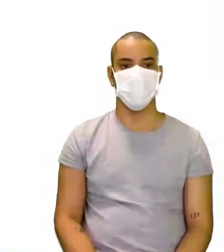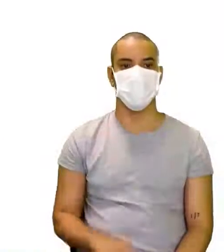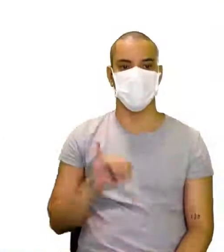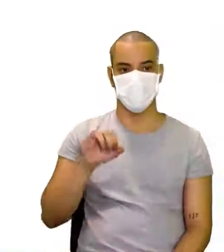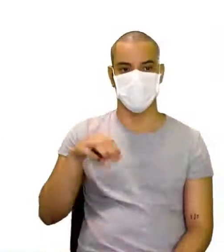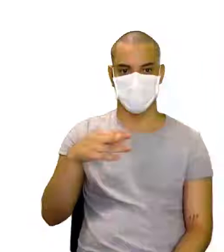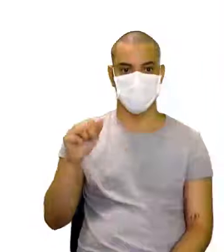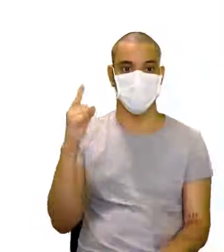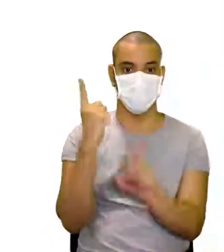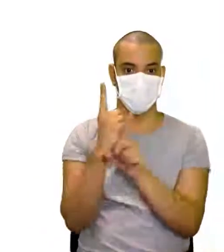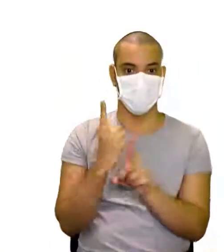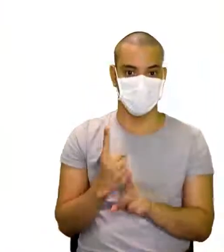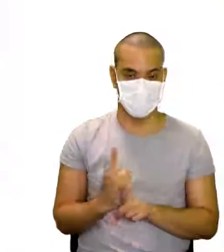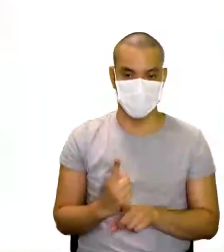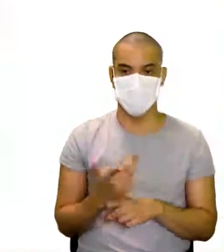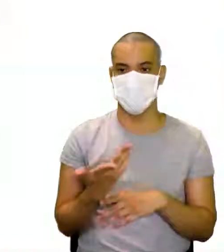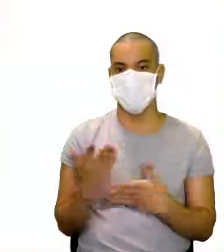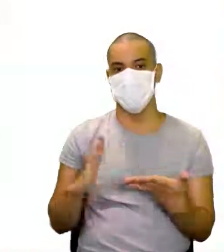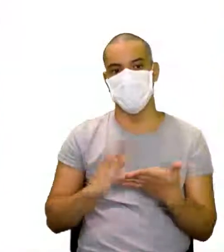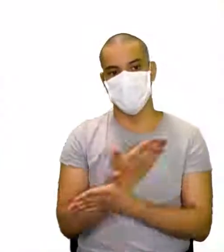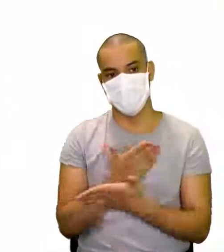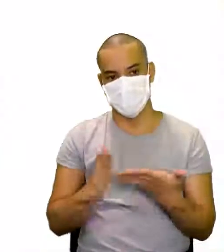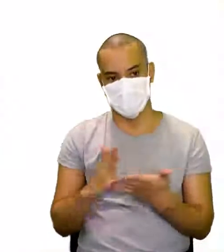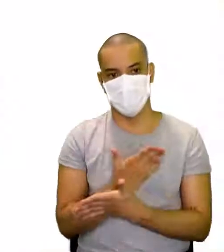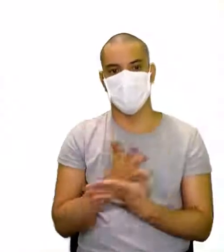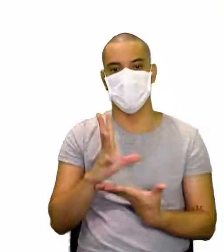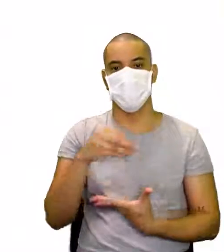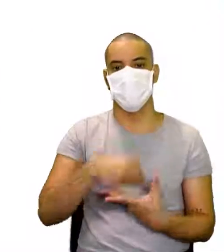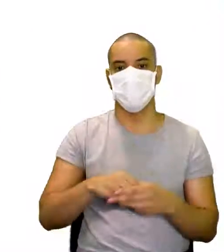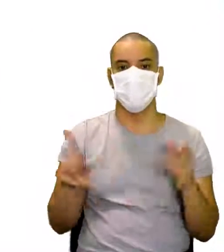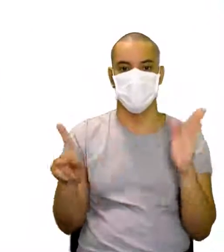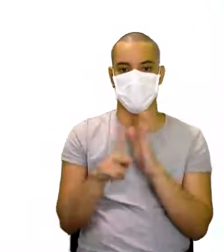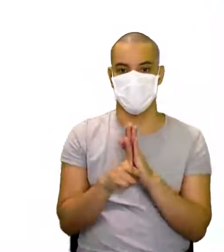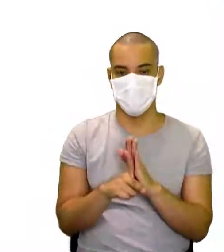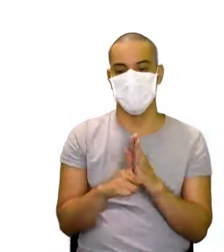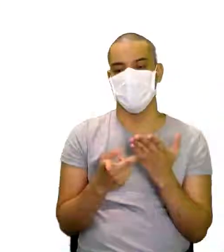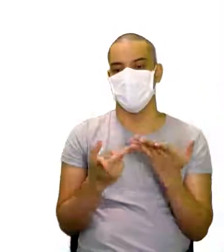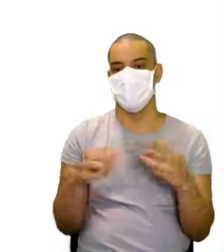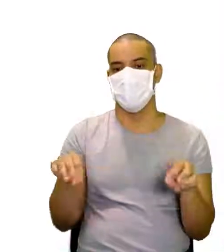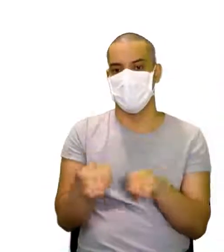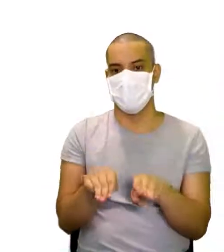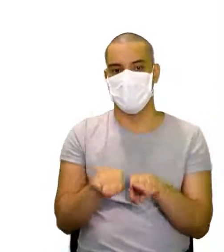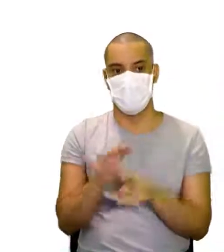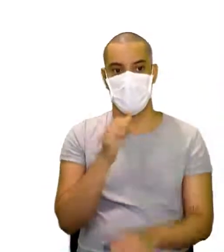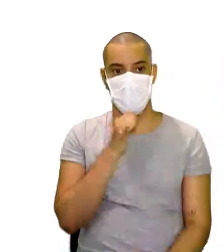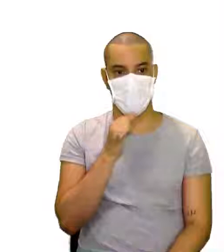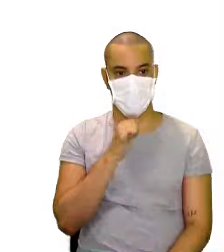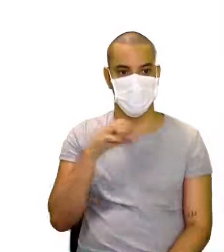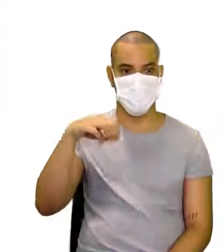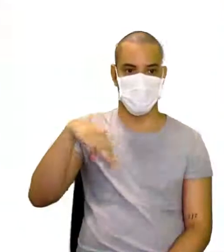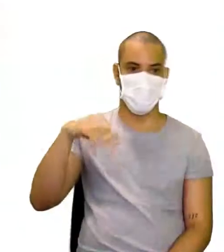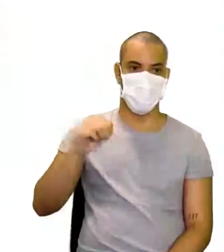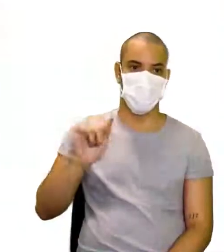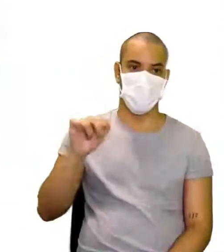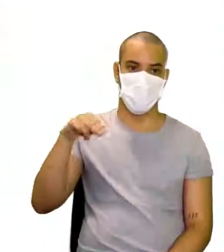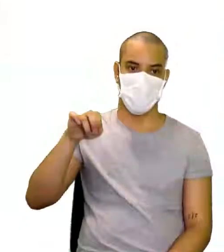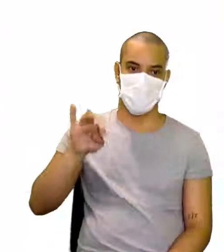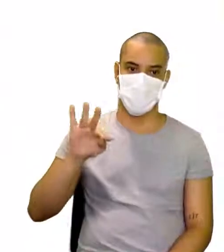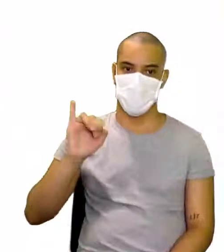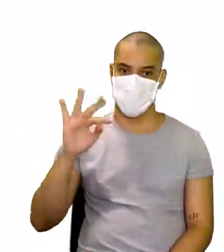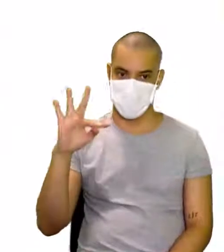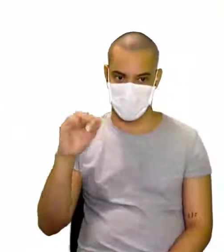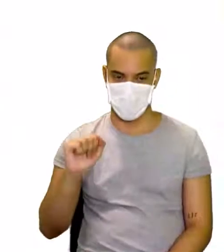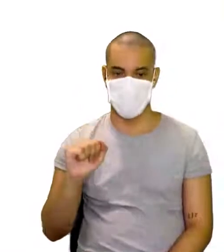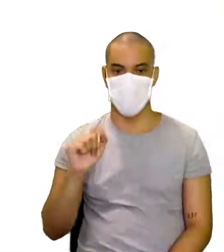na natureza, em alguns minerais com propriedades magnéticas. Por exemplo, a magnetita,